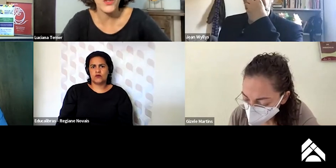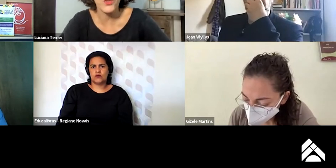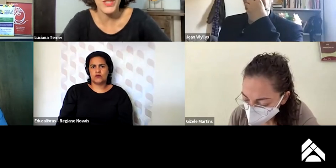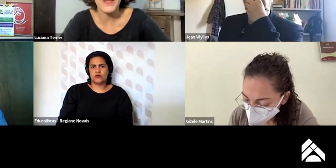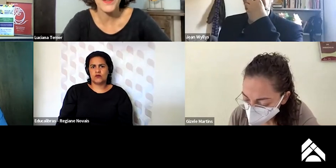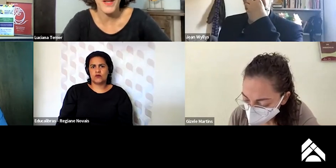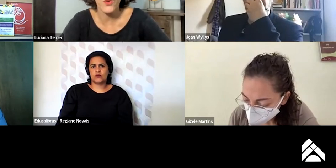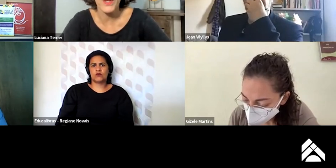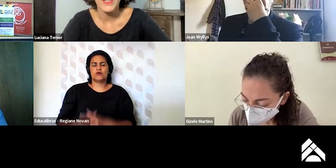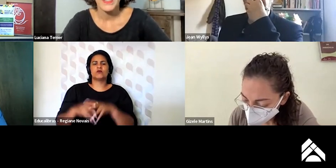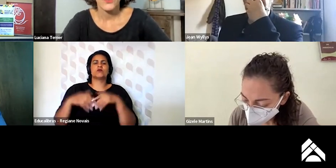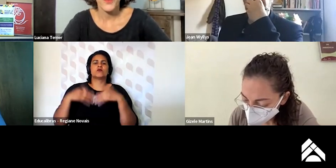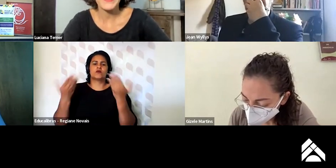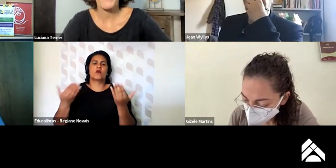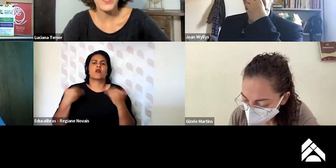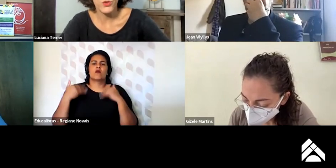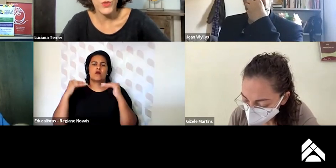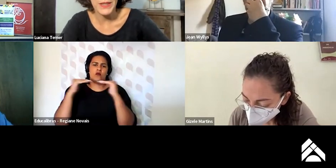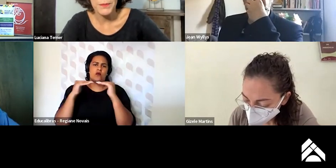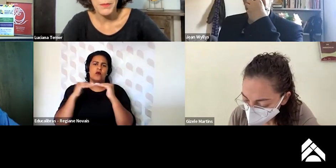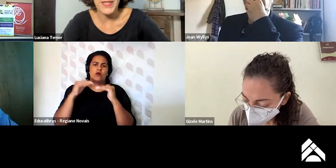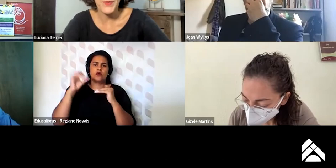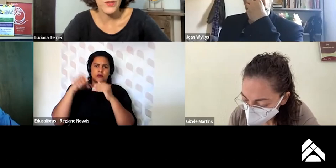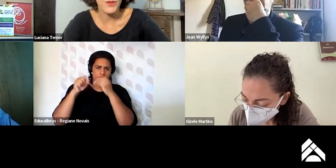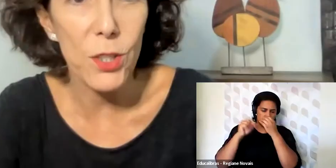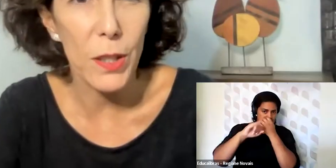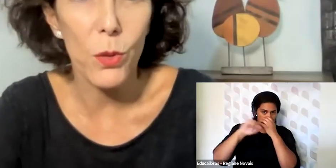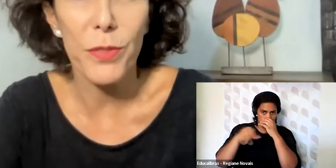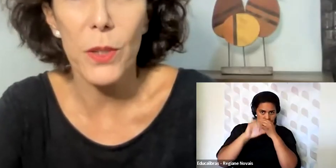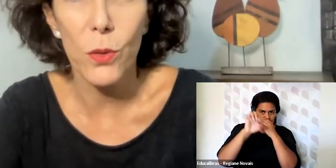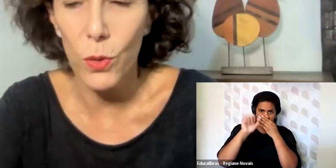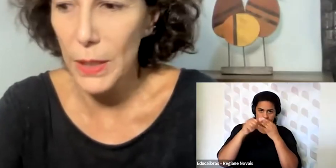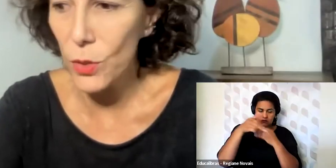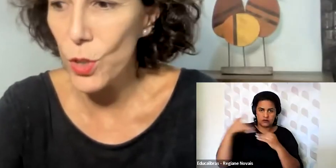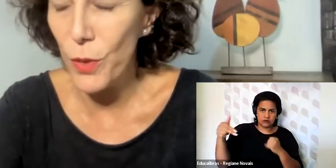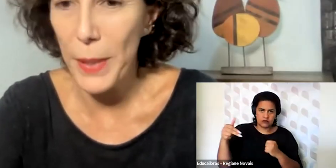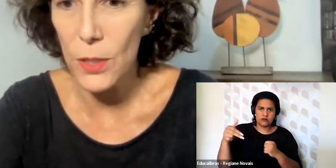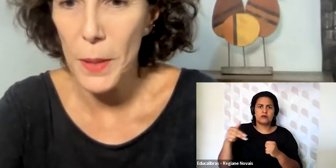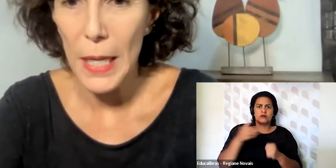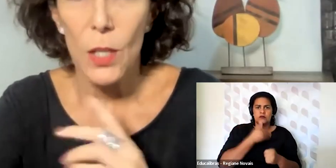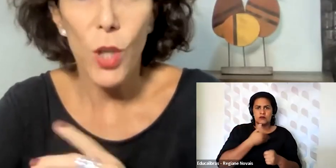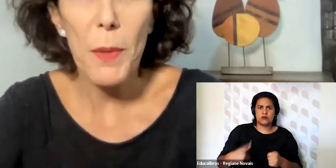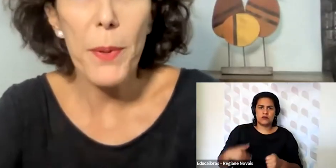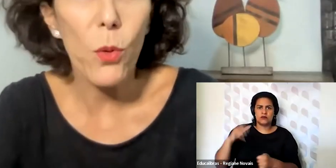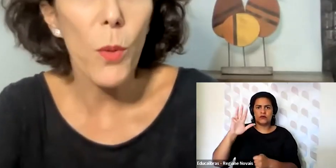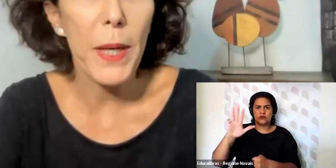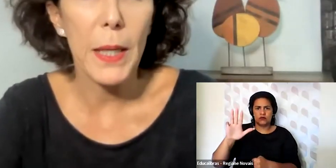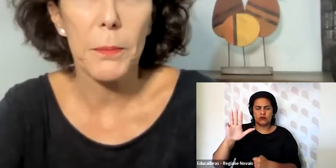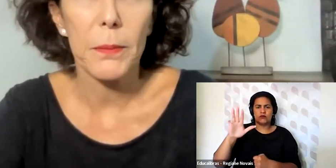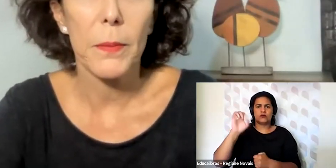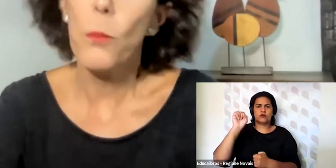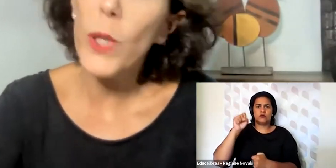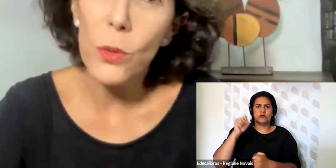que o Jean falou sobre essa abertura para participação democrática no governo Lula, indiscutivelmente. Só me